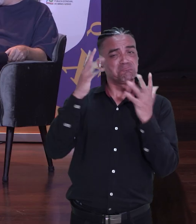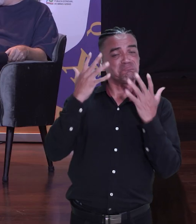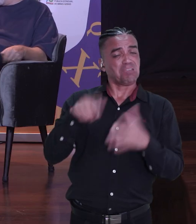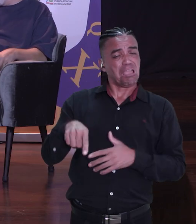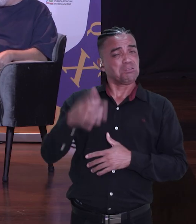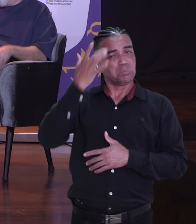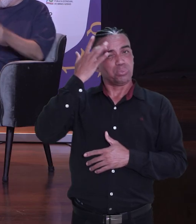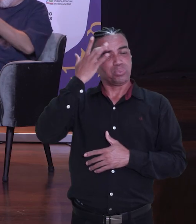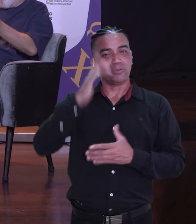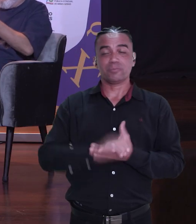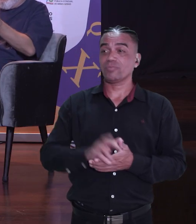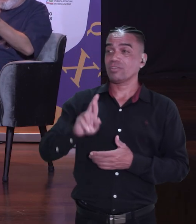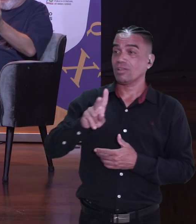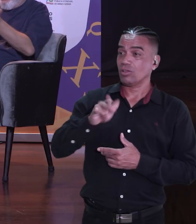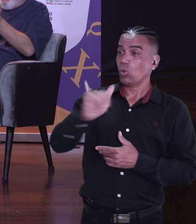Me arrasou.